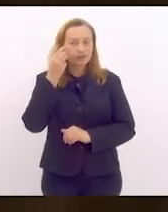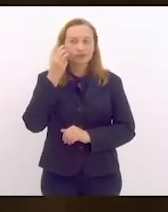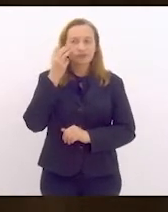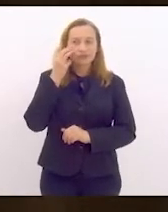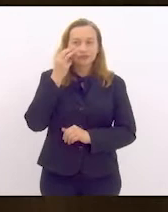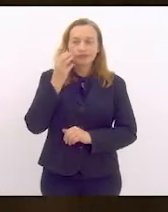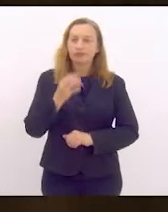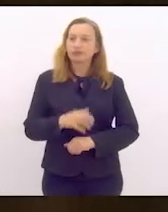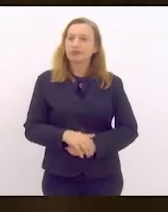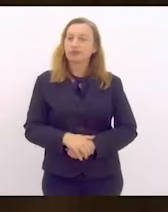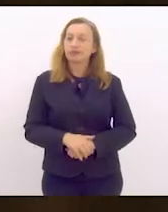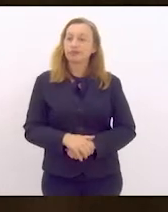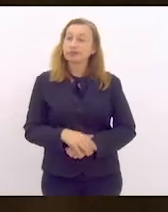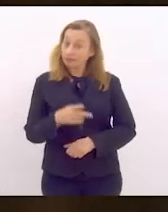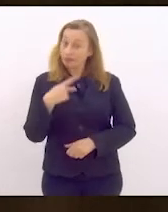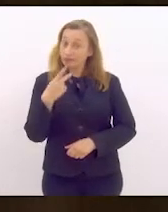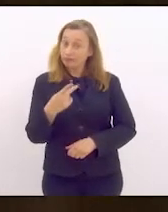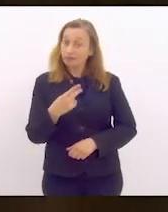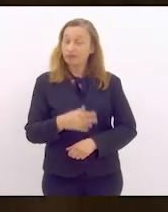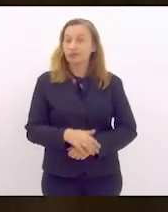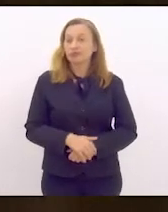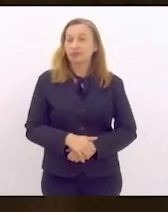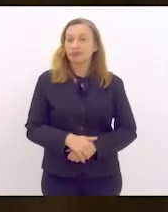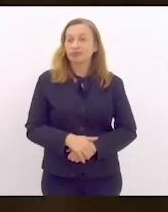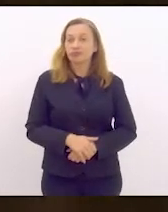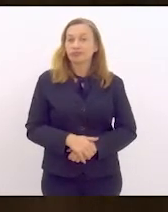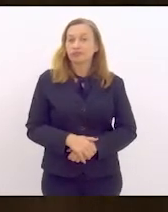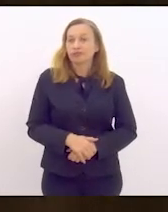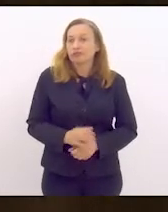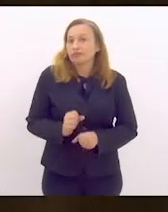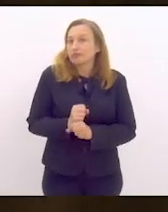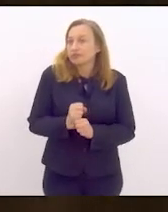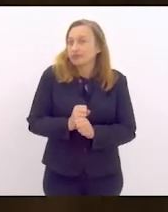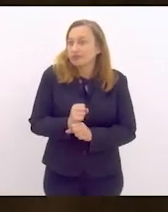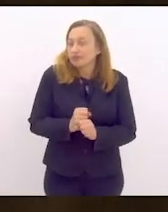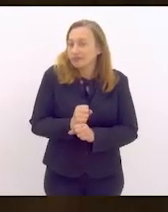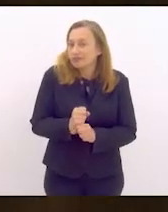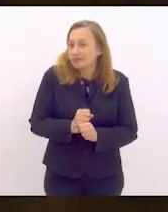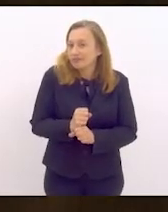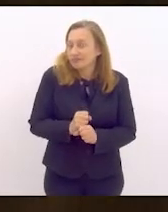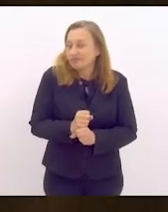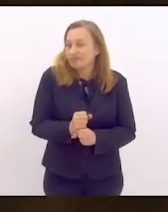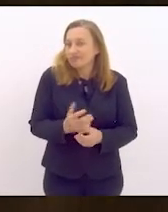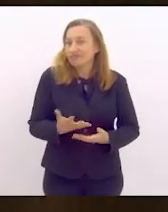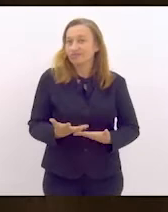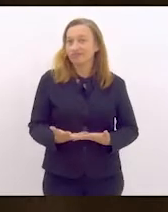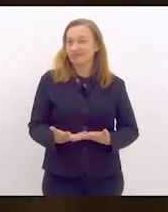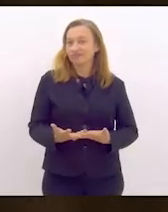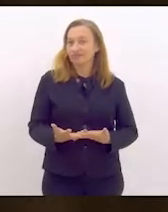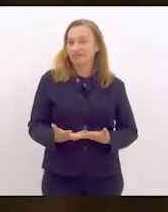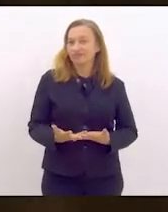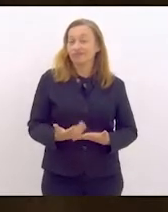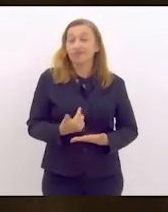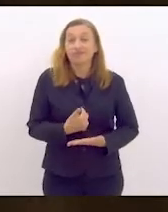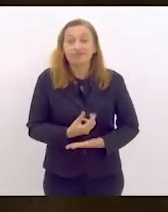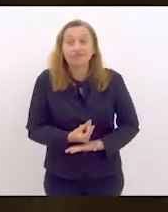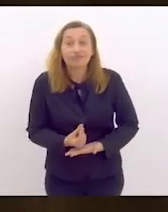Carneiro e dizer o seguinte: há muitos anos que eu saio